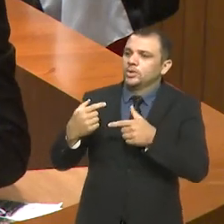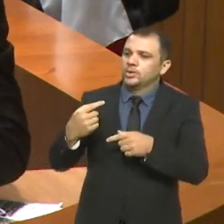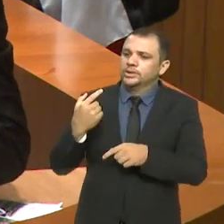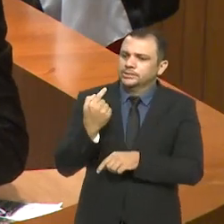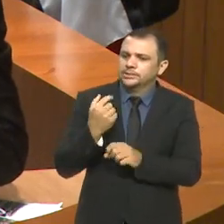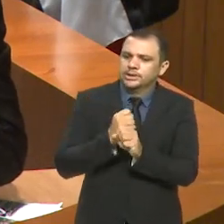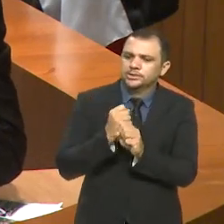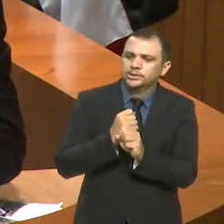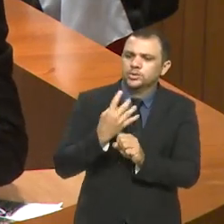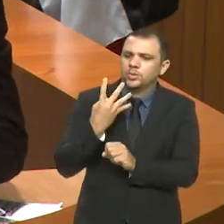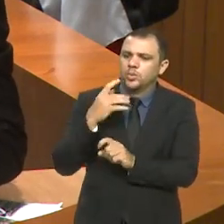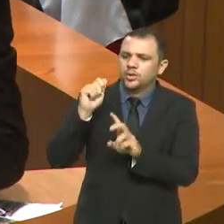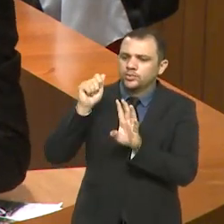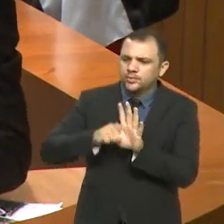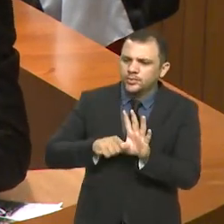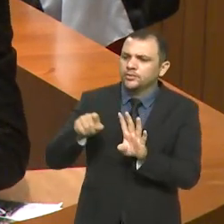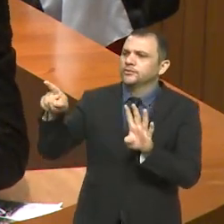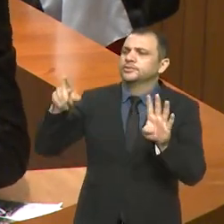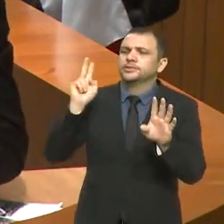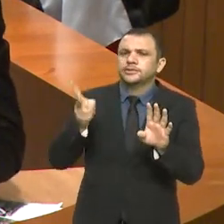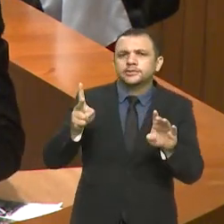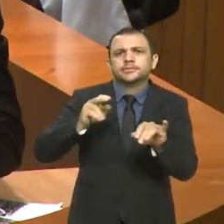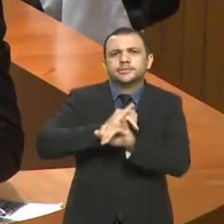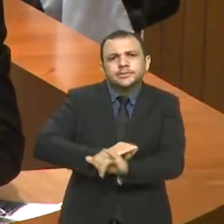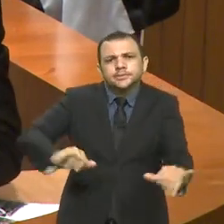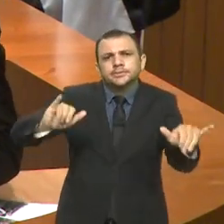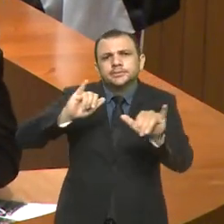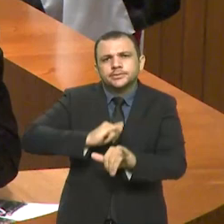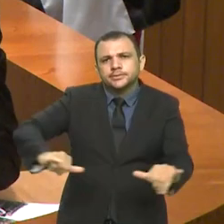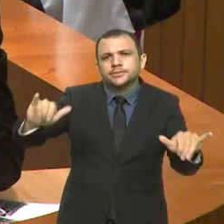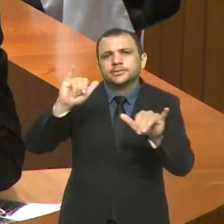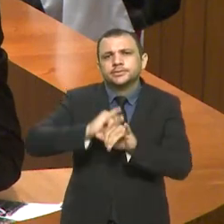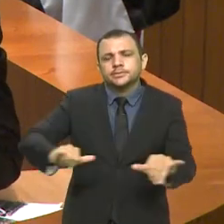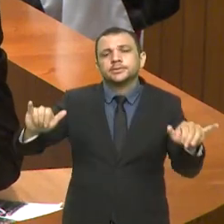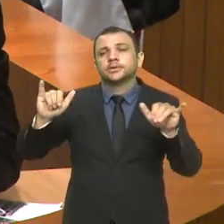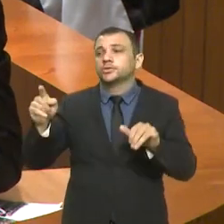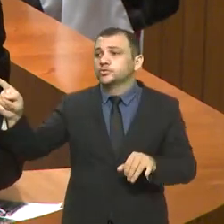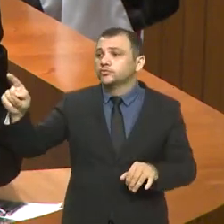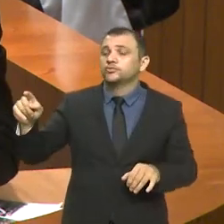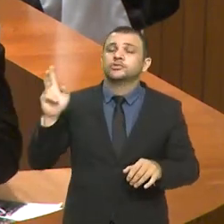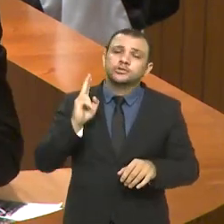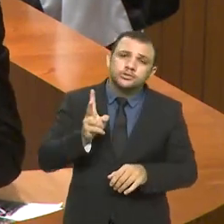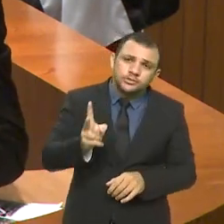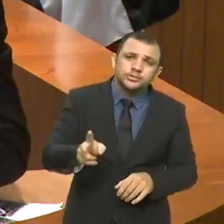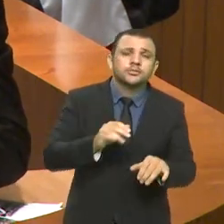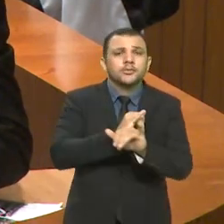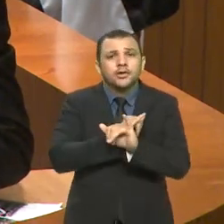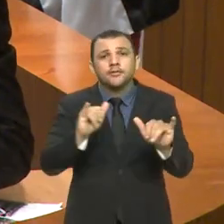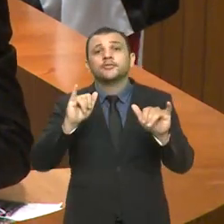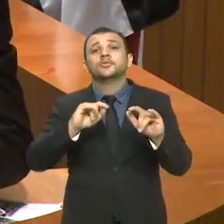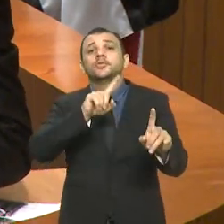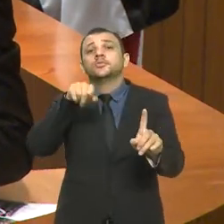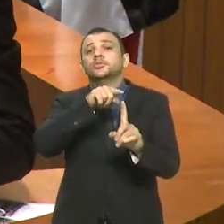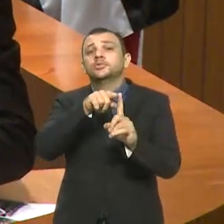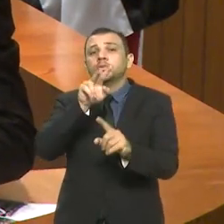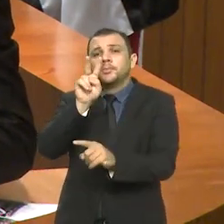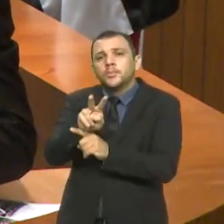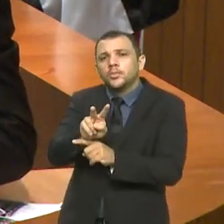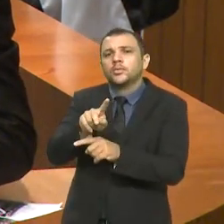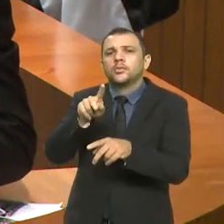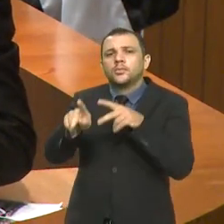Vossa Excelência alardeou, levantou a sua voz altiva em defesa dessa população do estado do